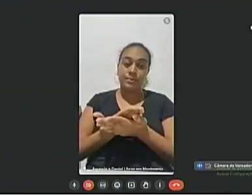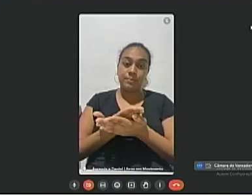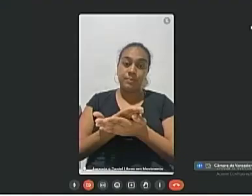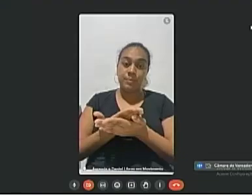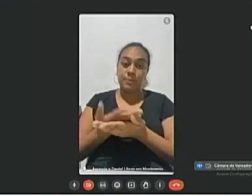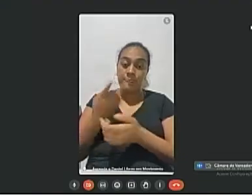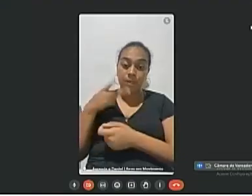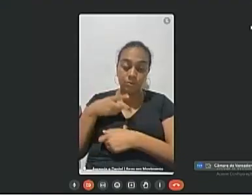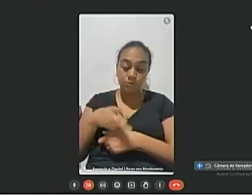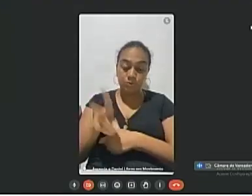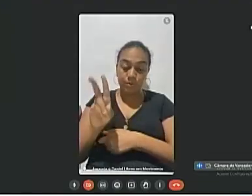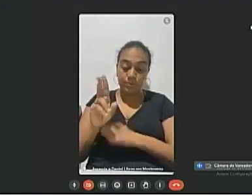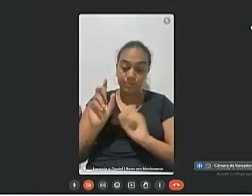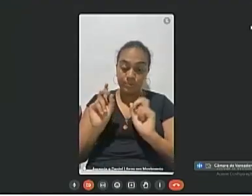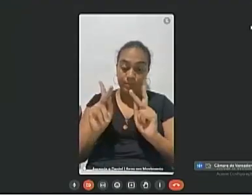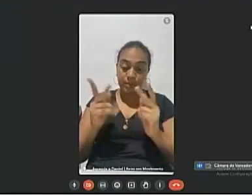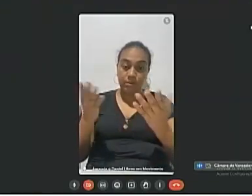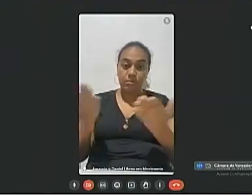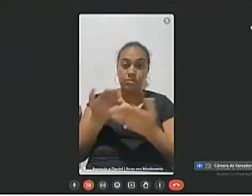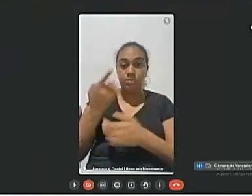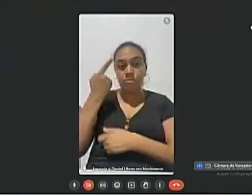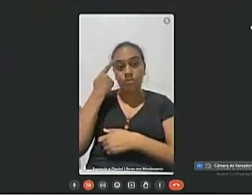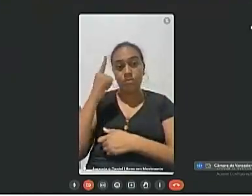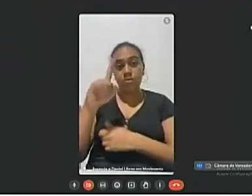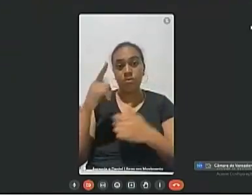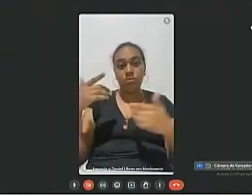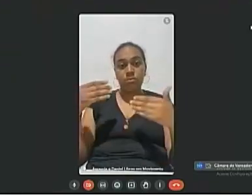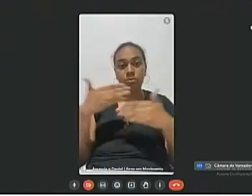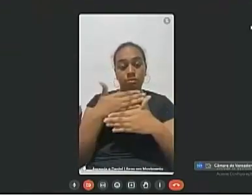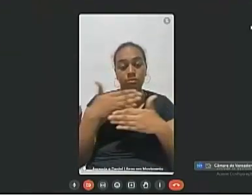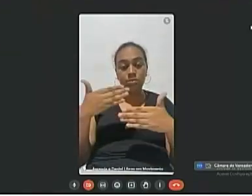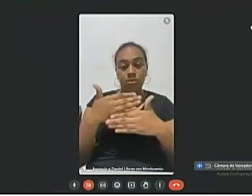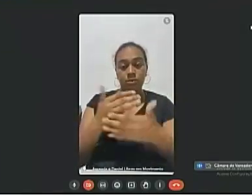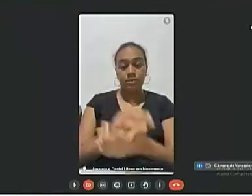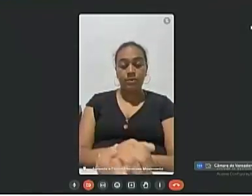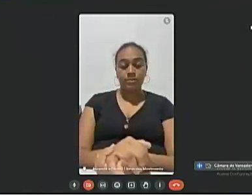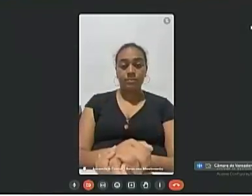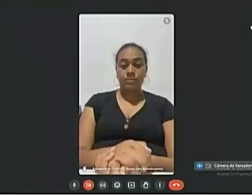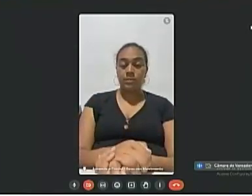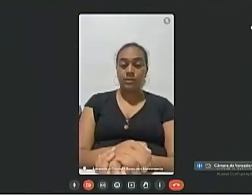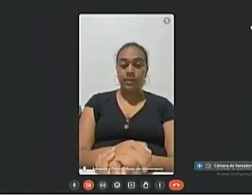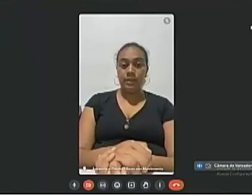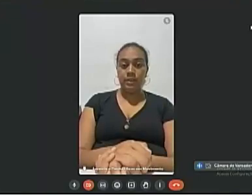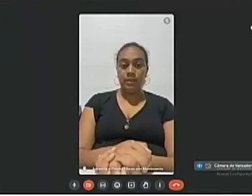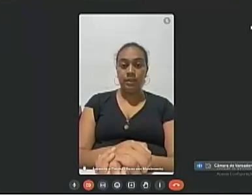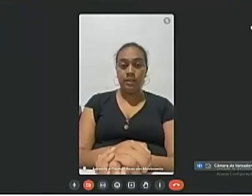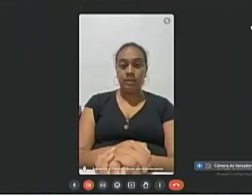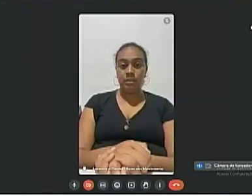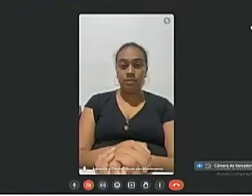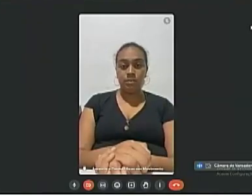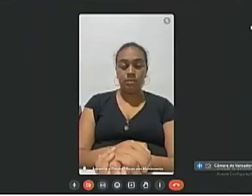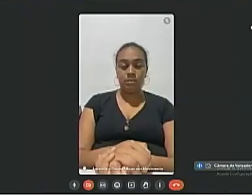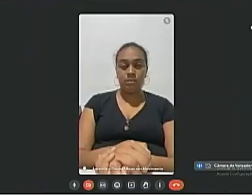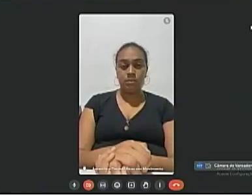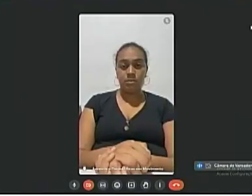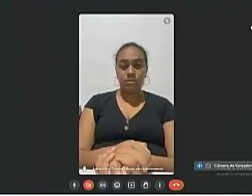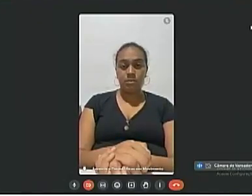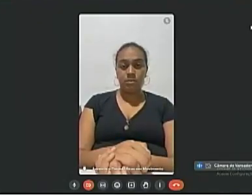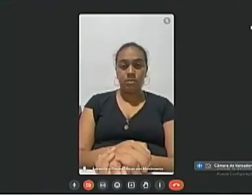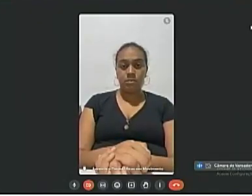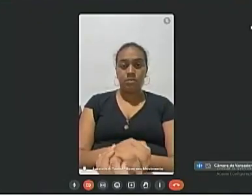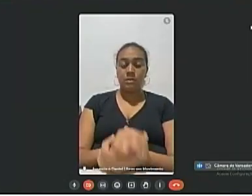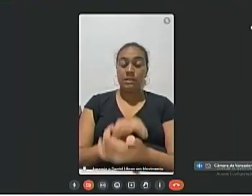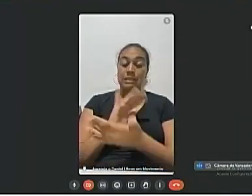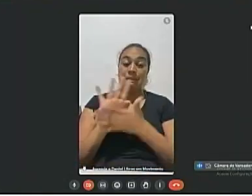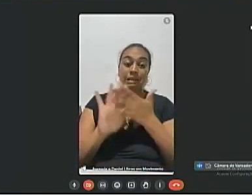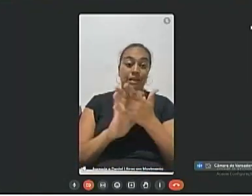continuar com as duplicações. E agora meu último slide aqui, pessoal. Vocês viram que essas soluções não são nada mágicas, não